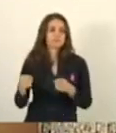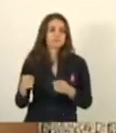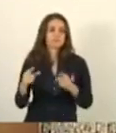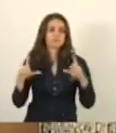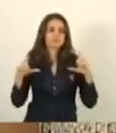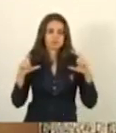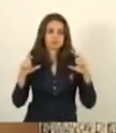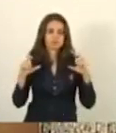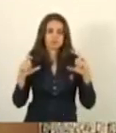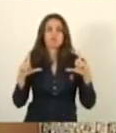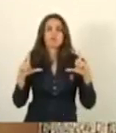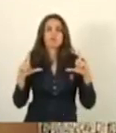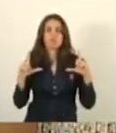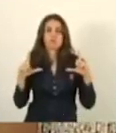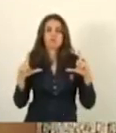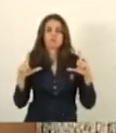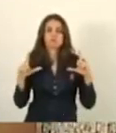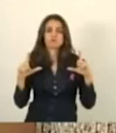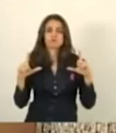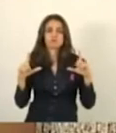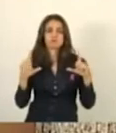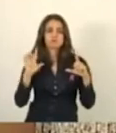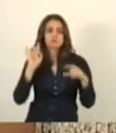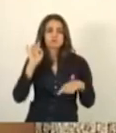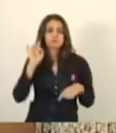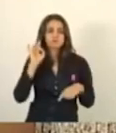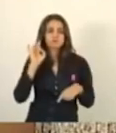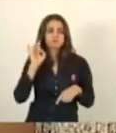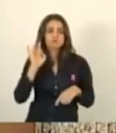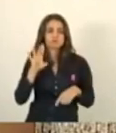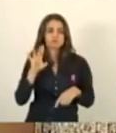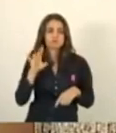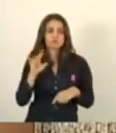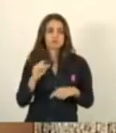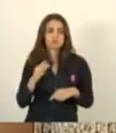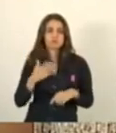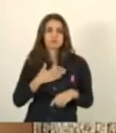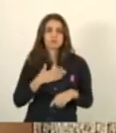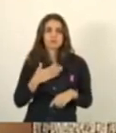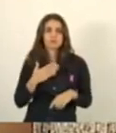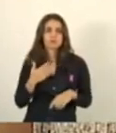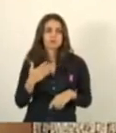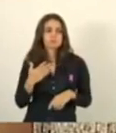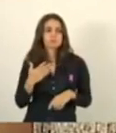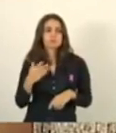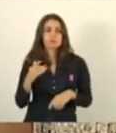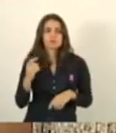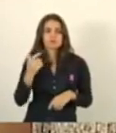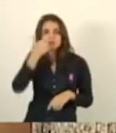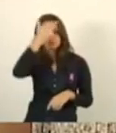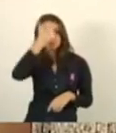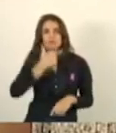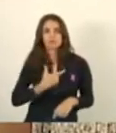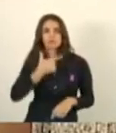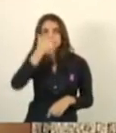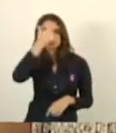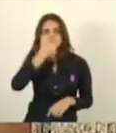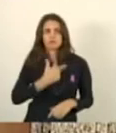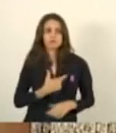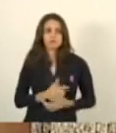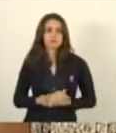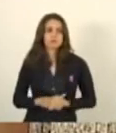cinegrafista, por gentileza, pega só um pouquinho da minha imagem, por gentileza. Vamos